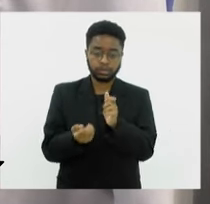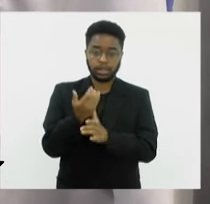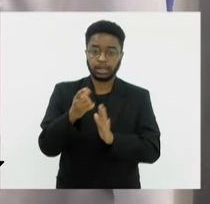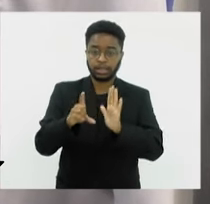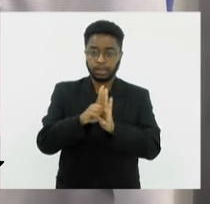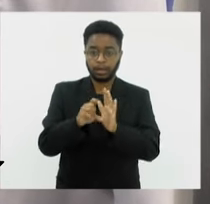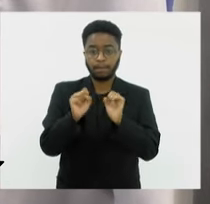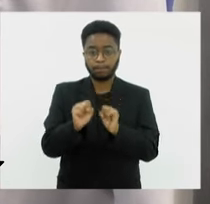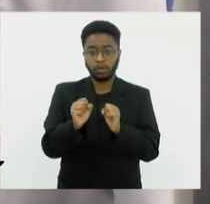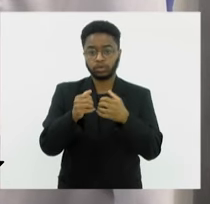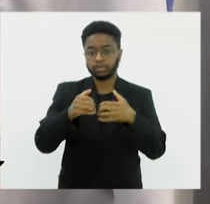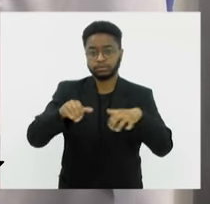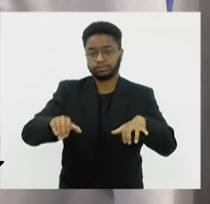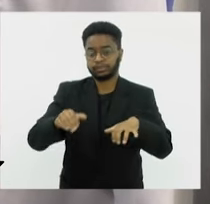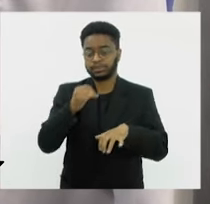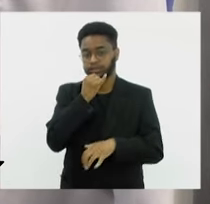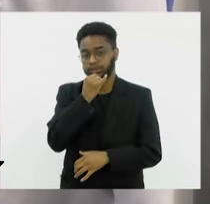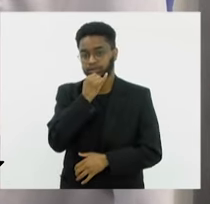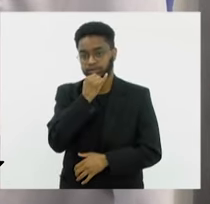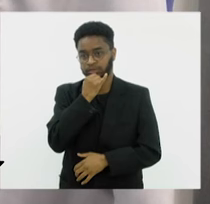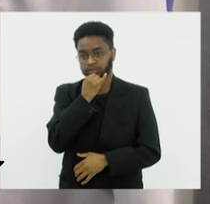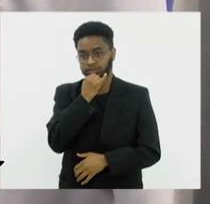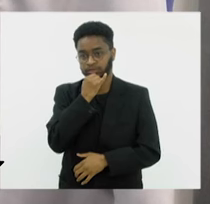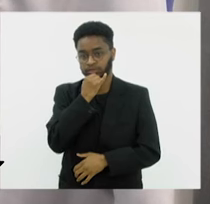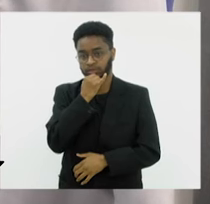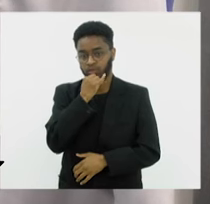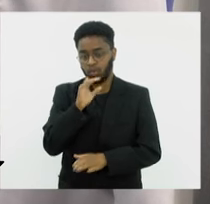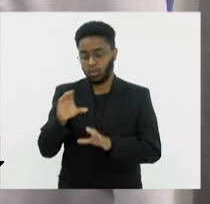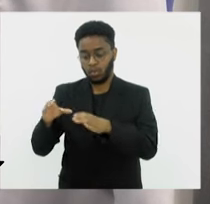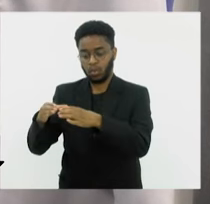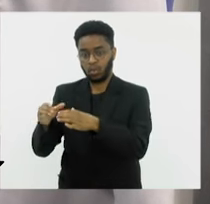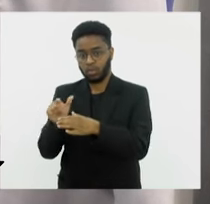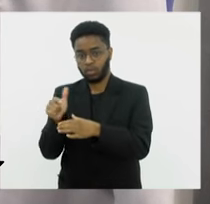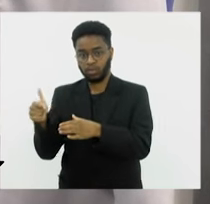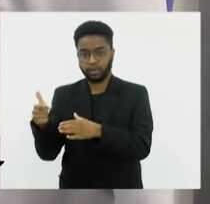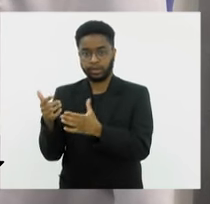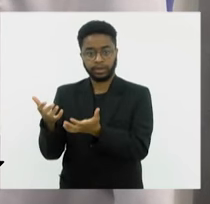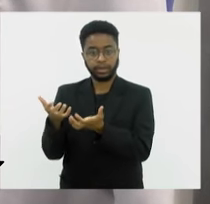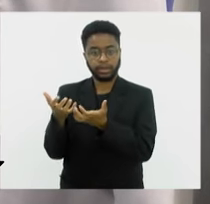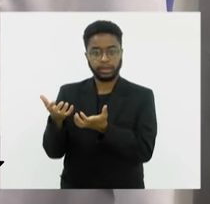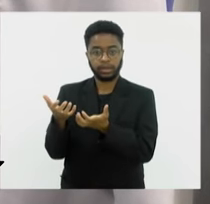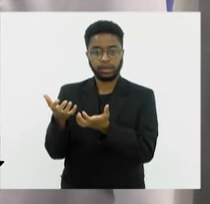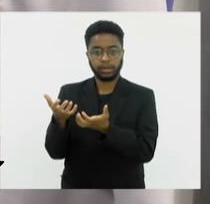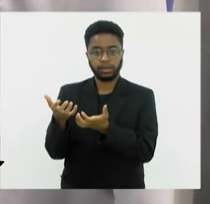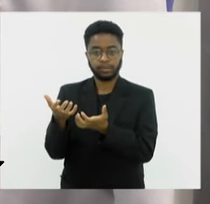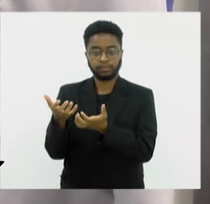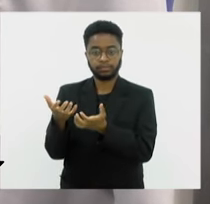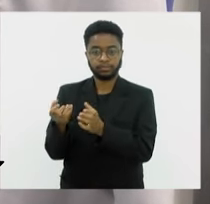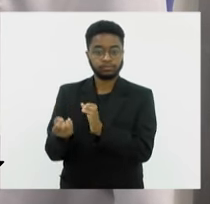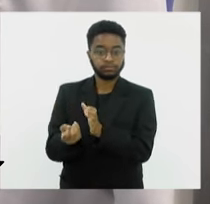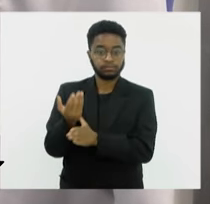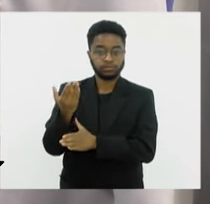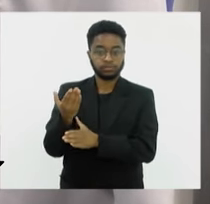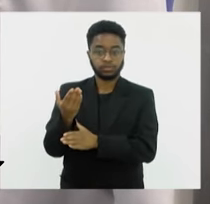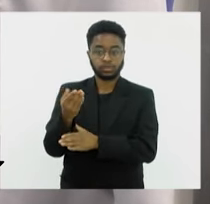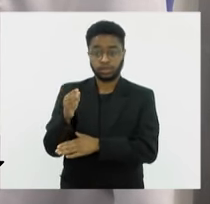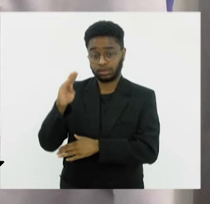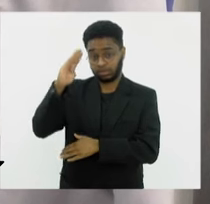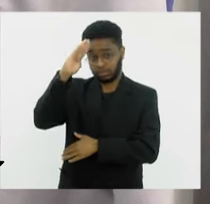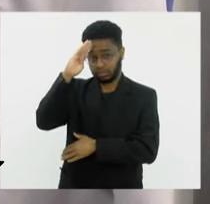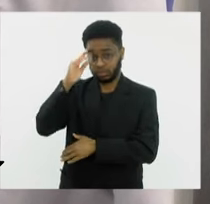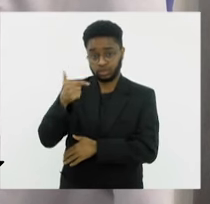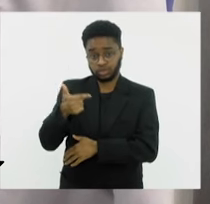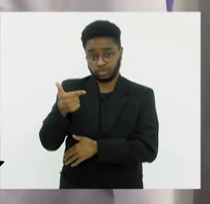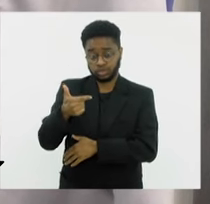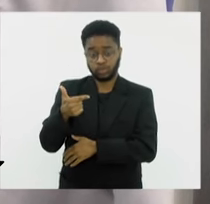criar dicotomias, como, por exemplo, do outro lado da moeda, querer estabelecer o quartel do 2º Exército, onde